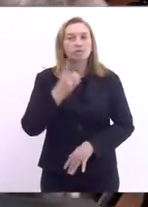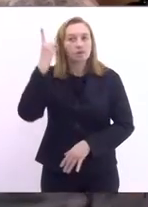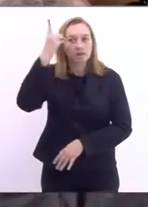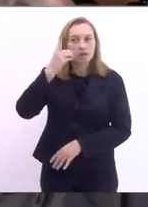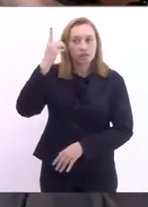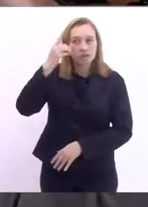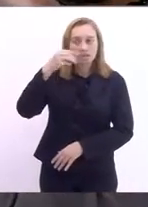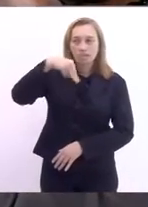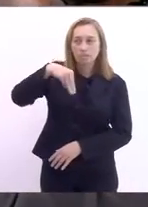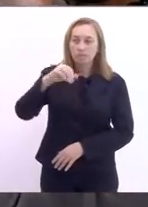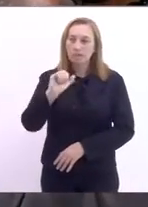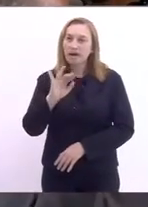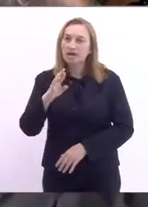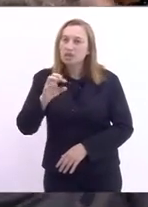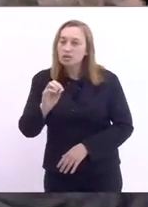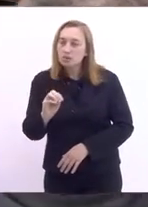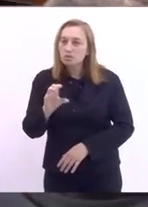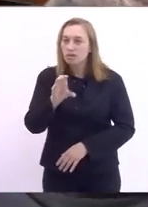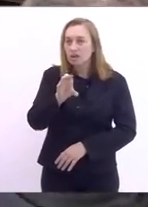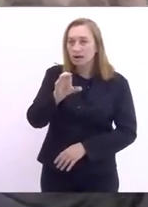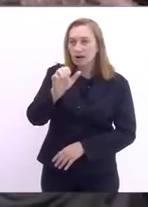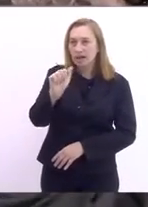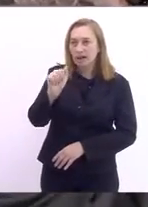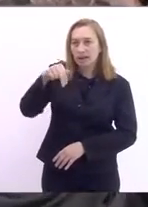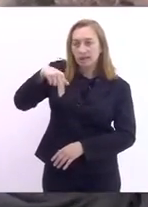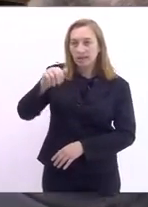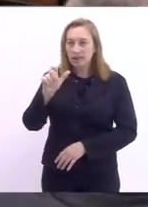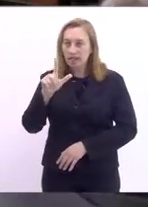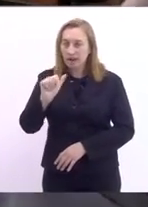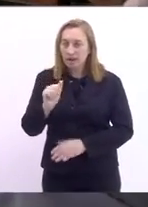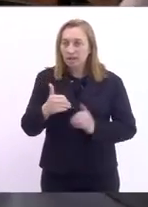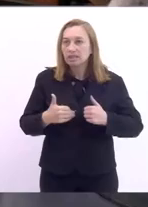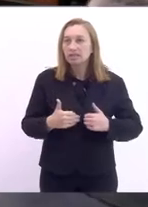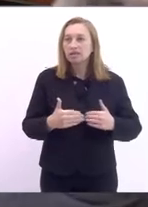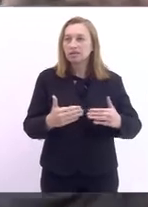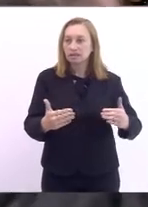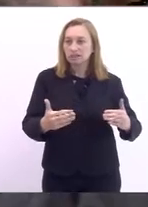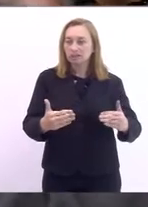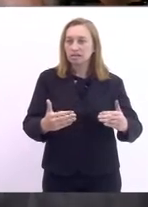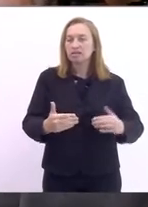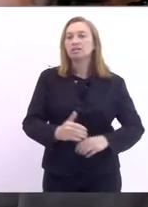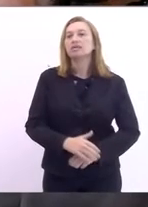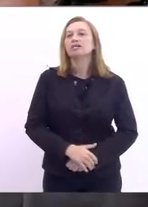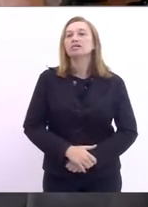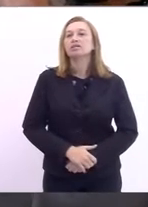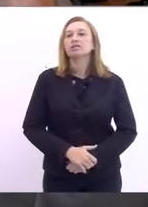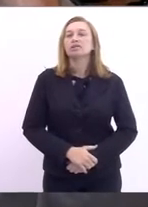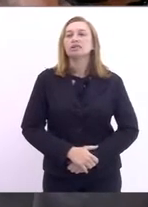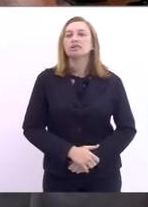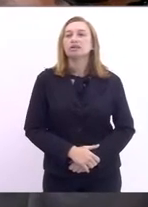deputado Márcio Canella, dou por aberto